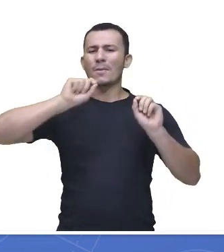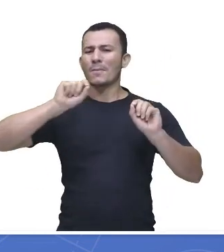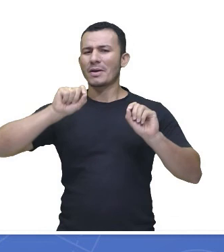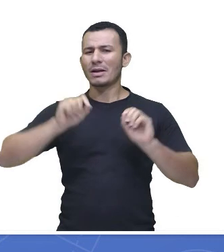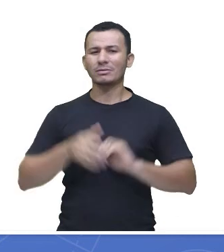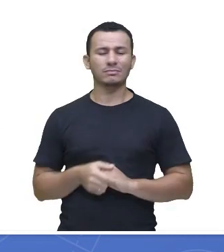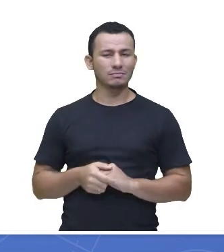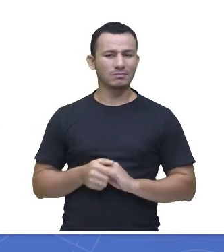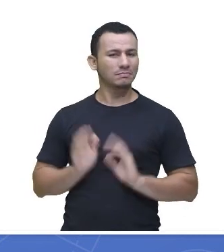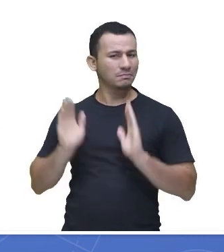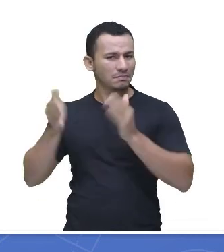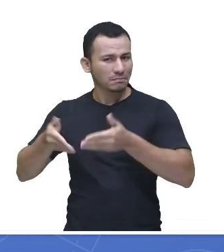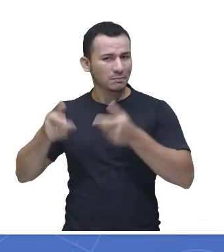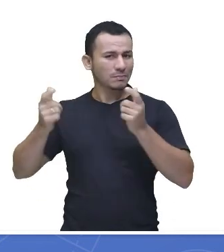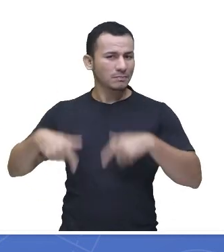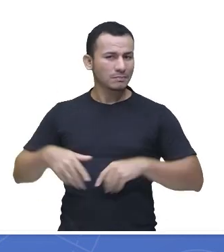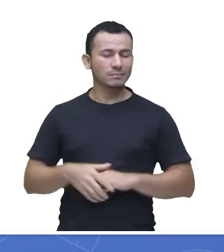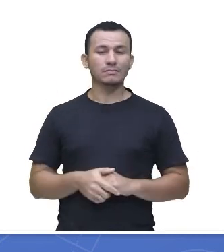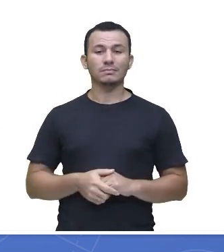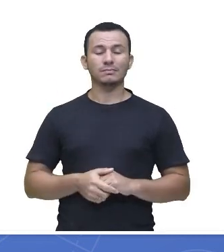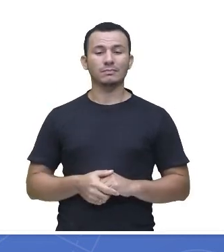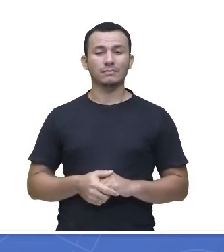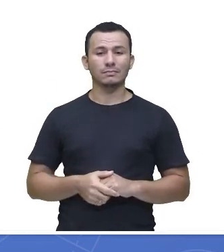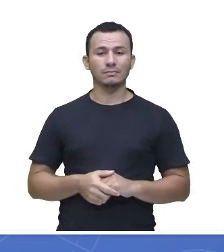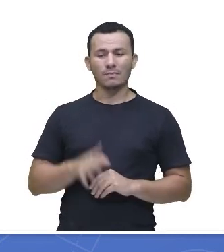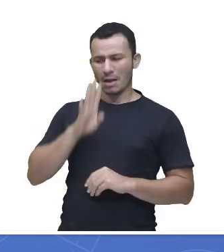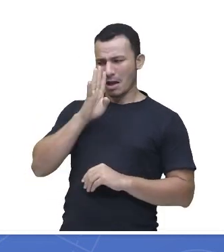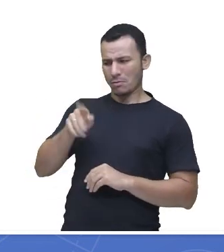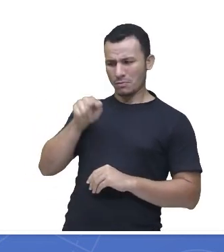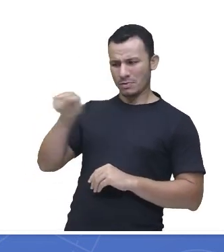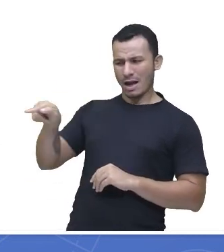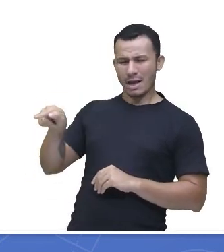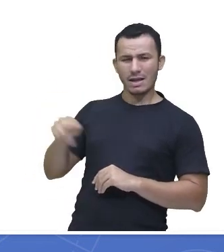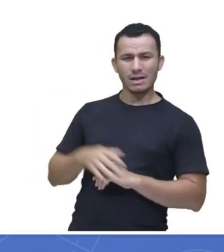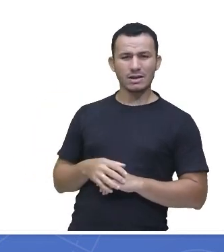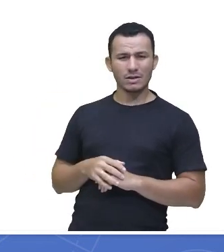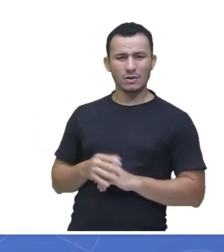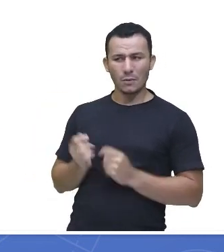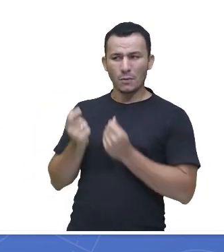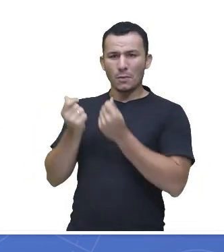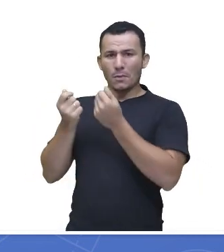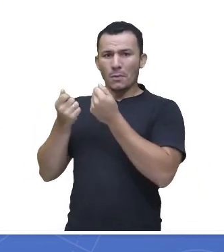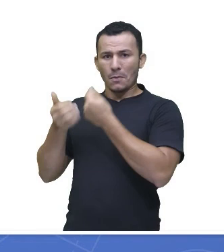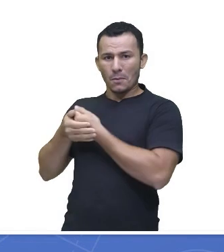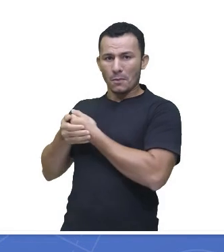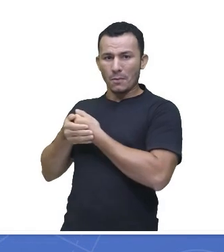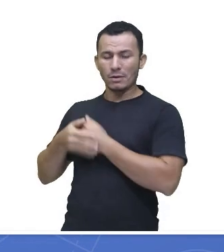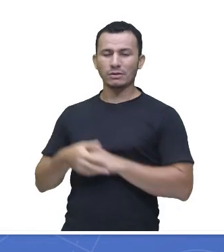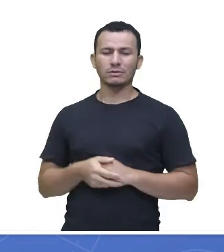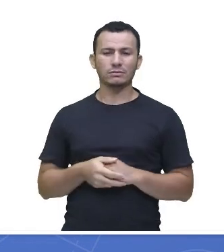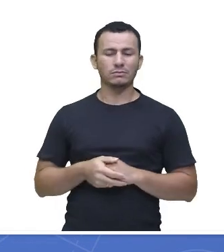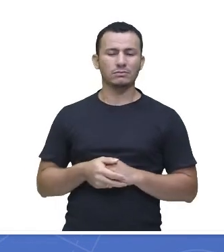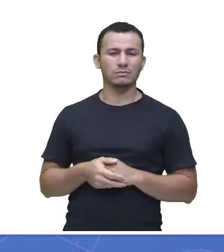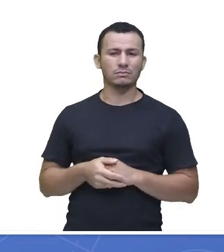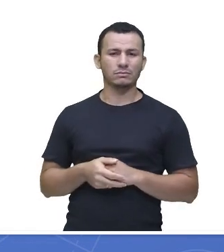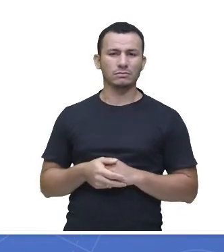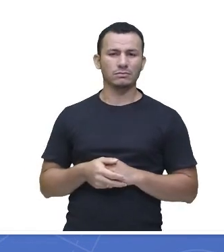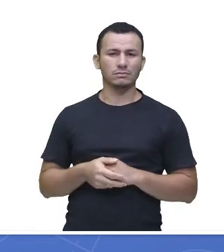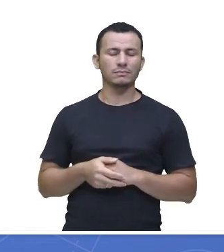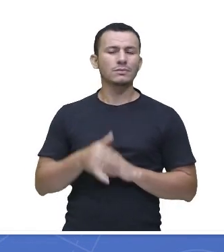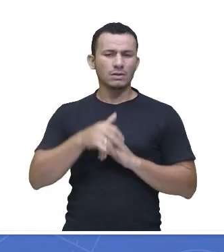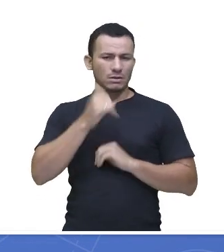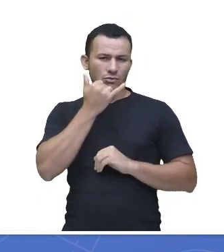hein, gente? Vamos lá. A acusar o cunhado de ser avarento para... Não, isso não. Vamos logo na